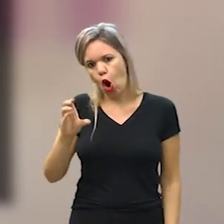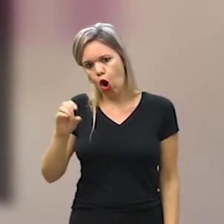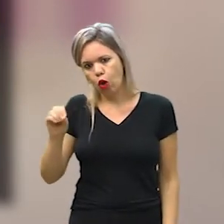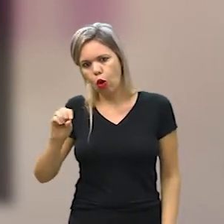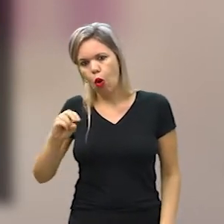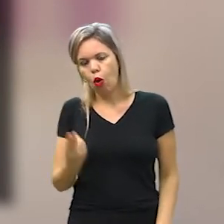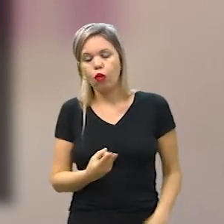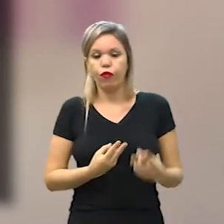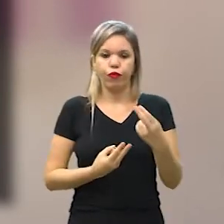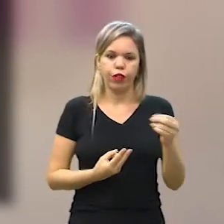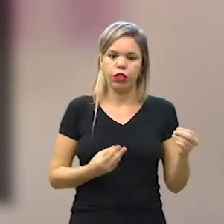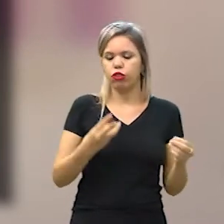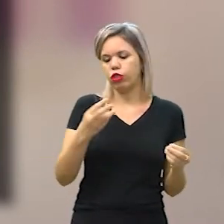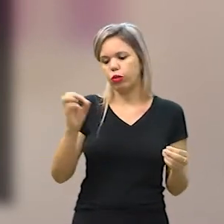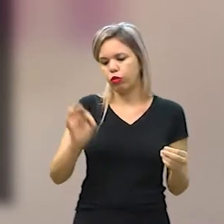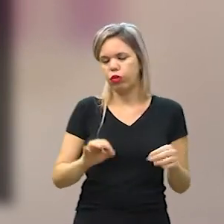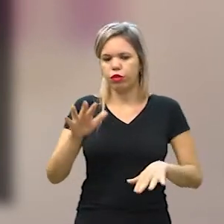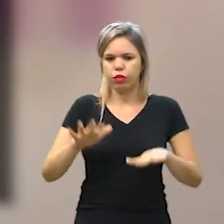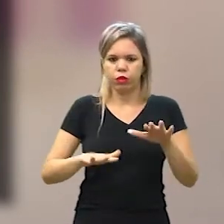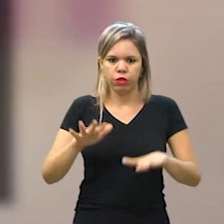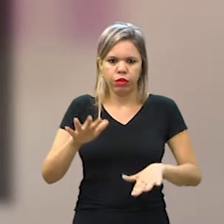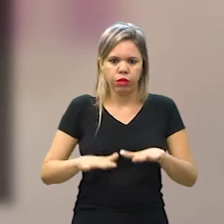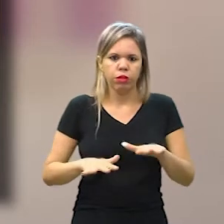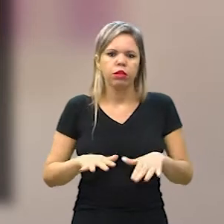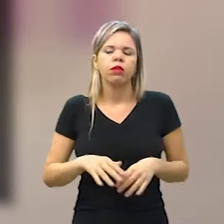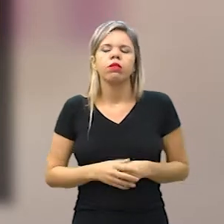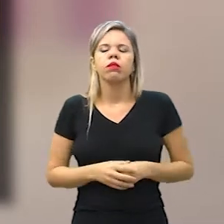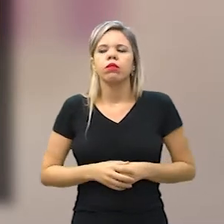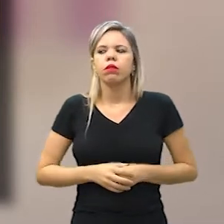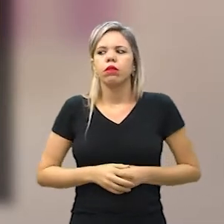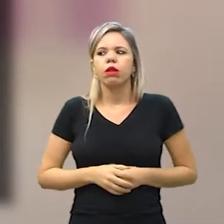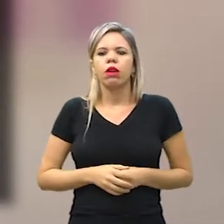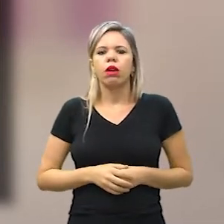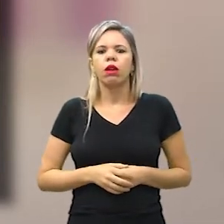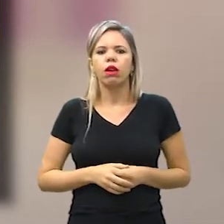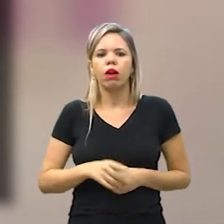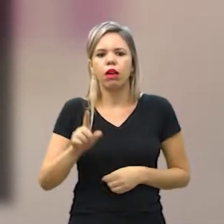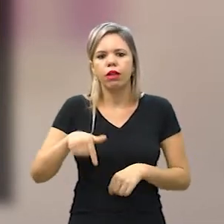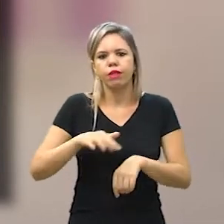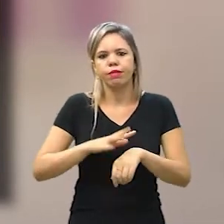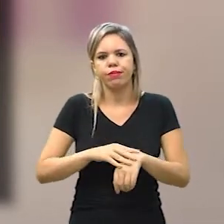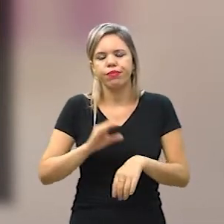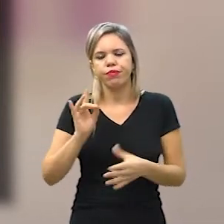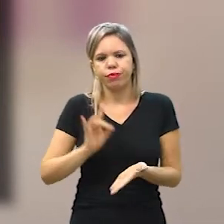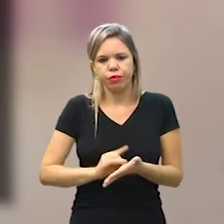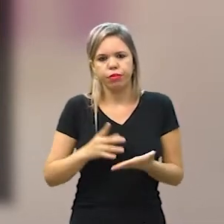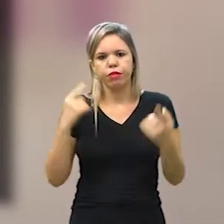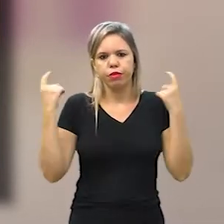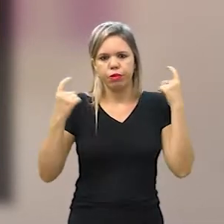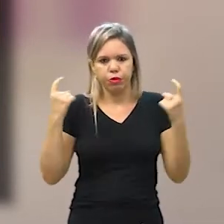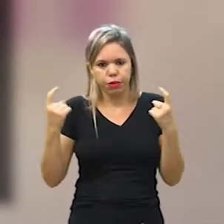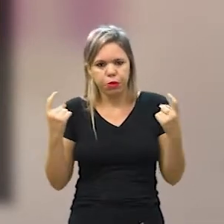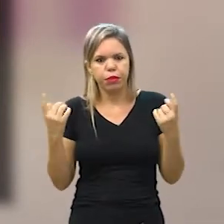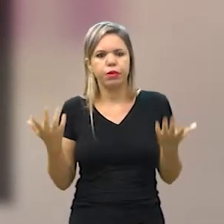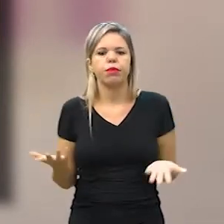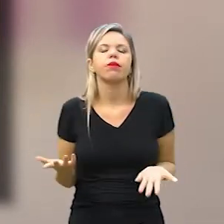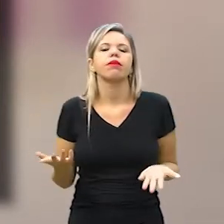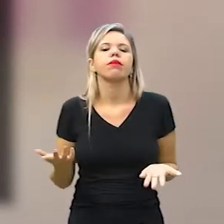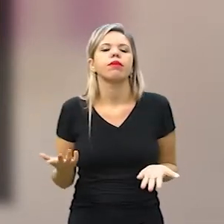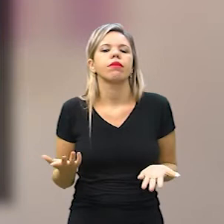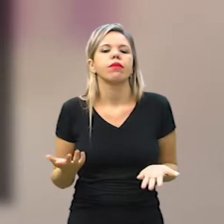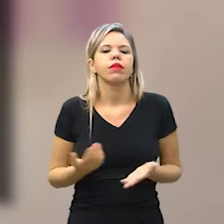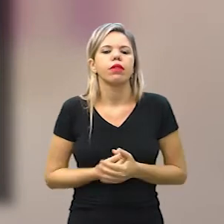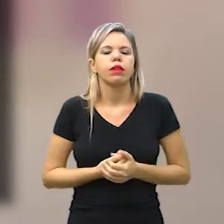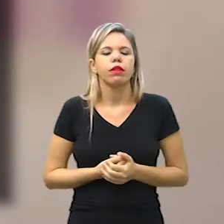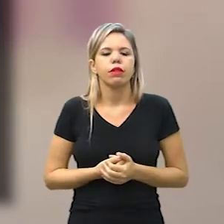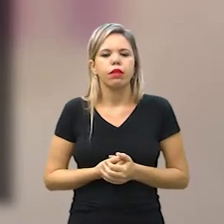em torno de 20% a 30% das vezes até. Tá? Então, é uma doença que realmente preocupa muito e que